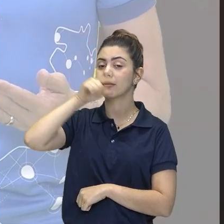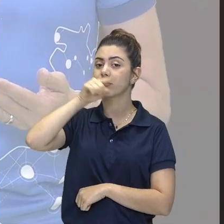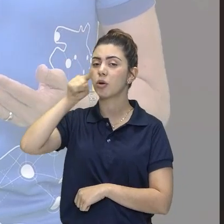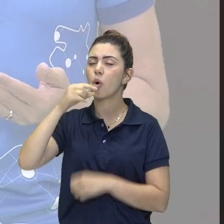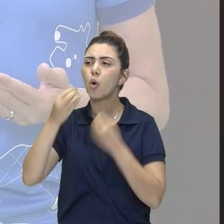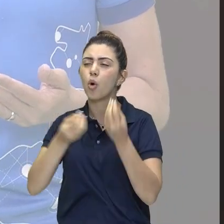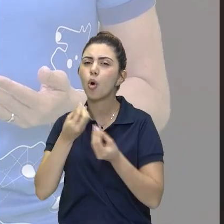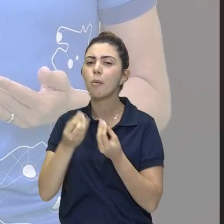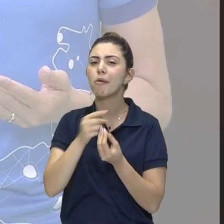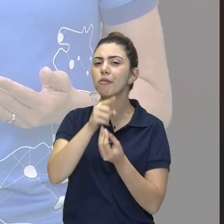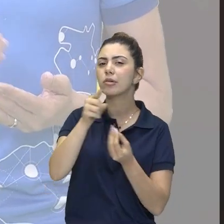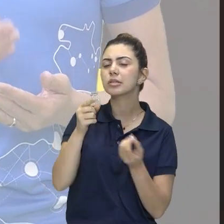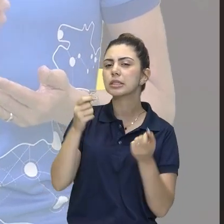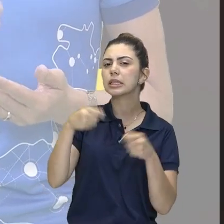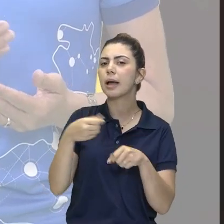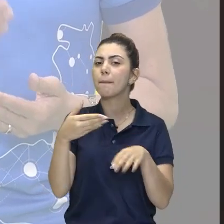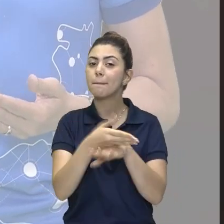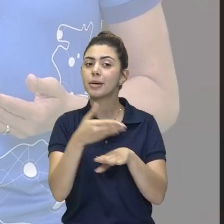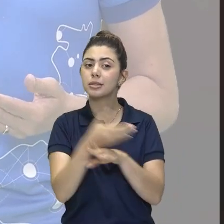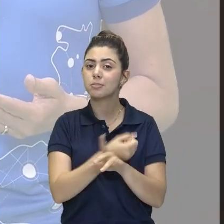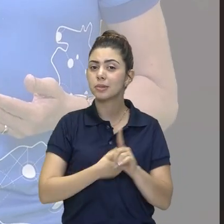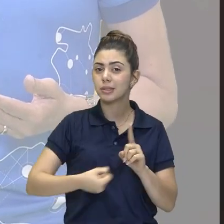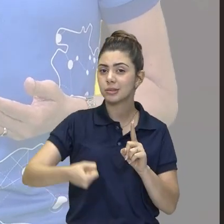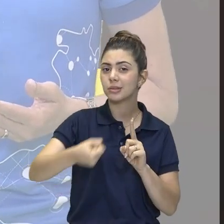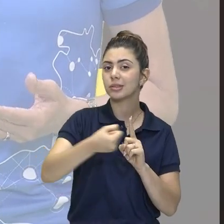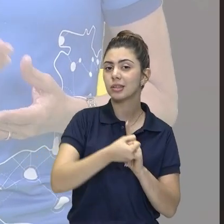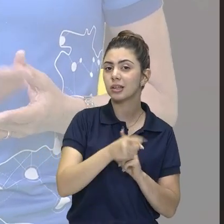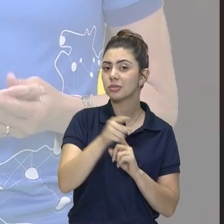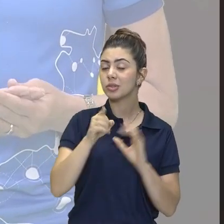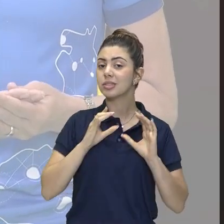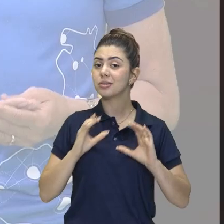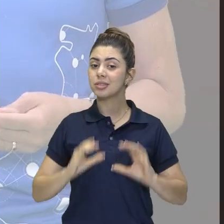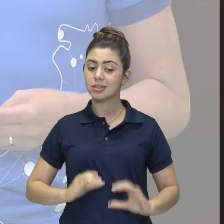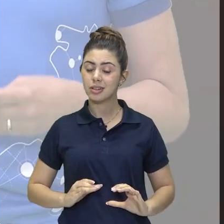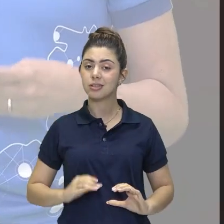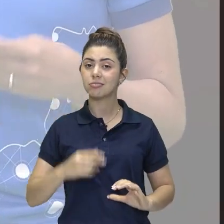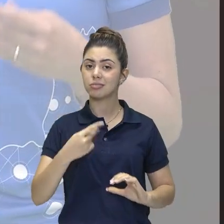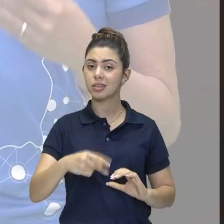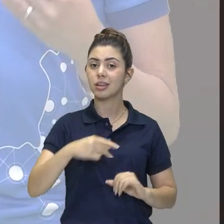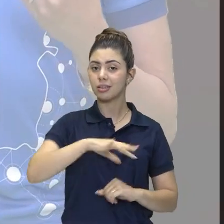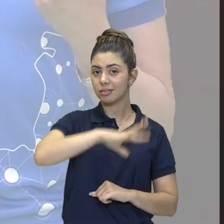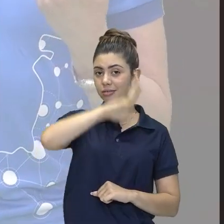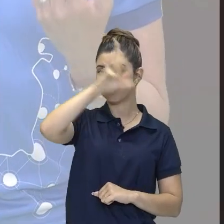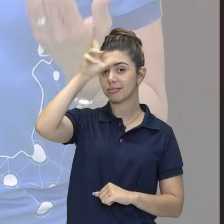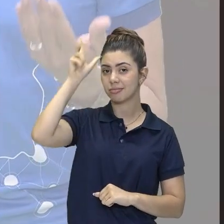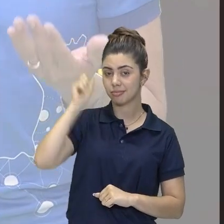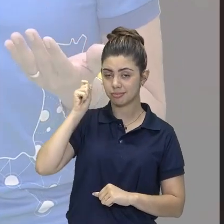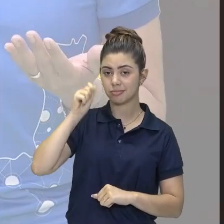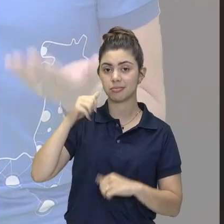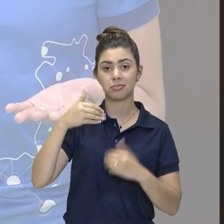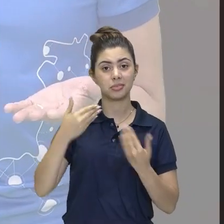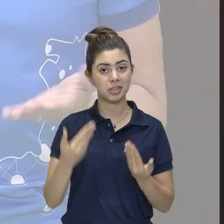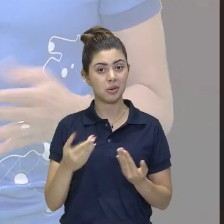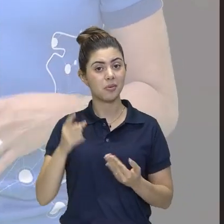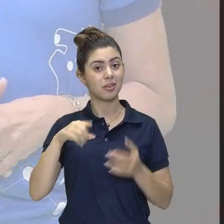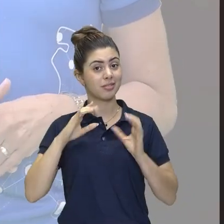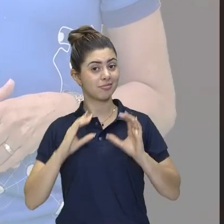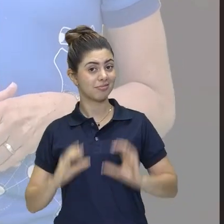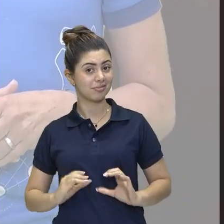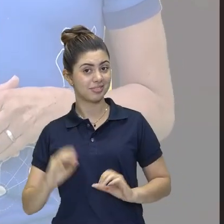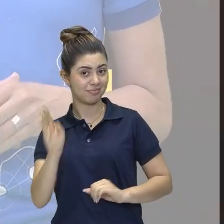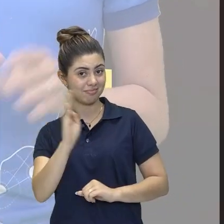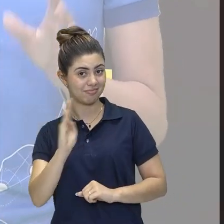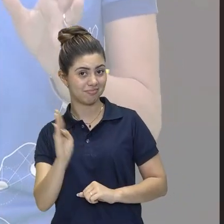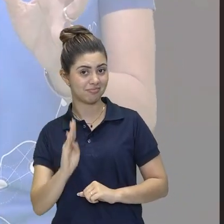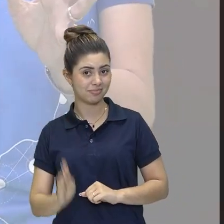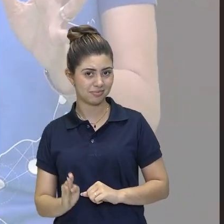e deve participar sendo um cidadão amazonense, um cidadão brasileiro. Você